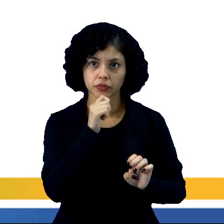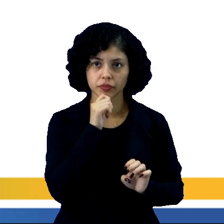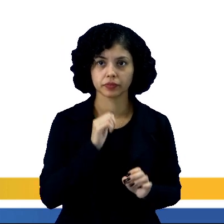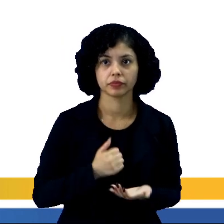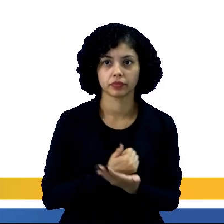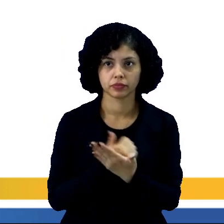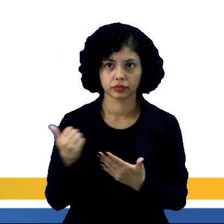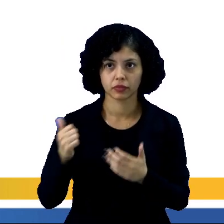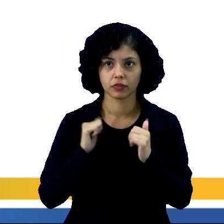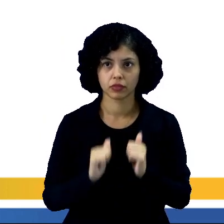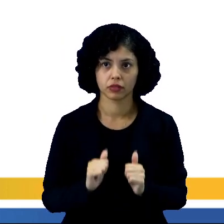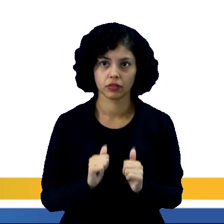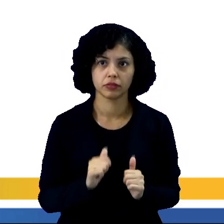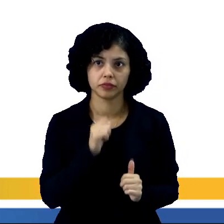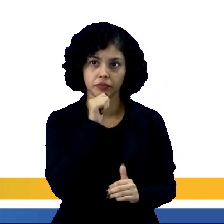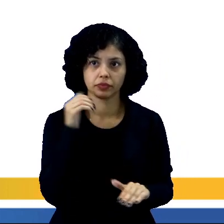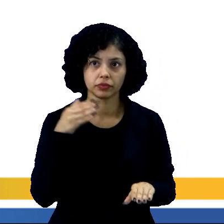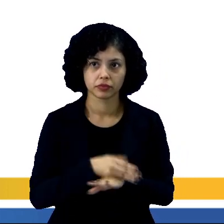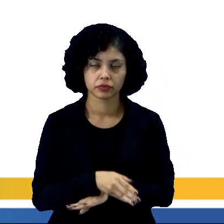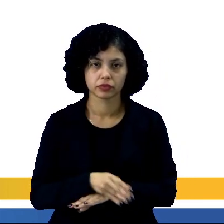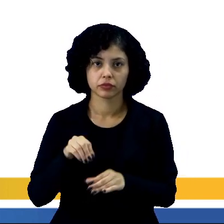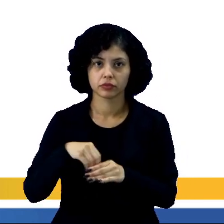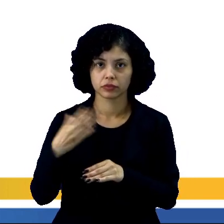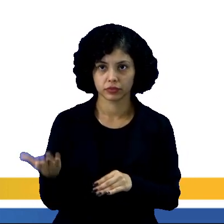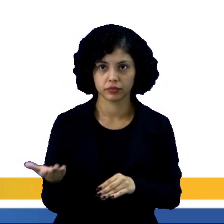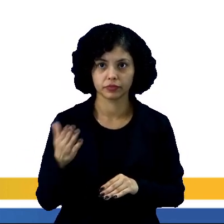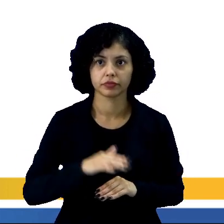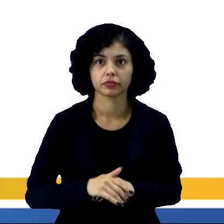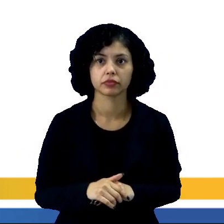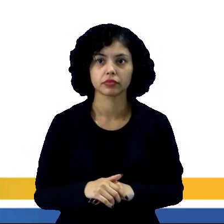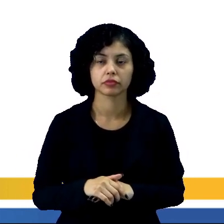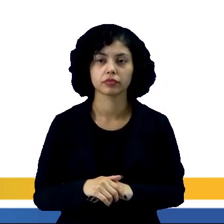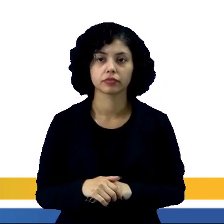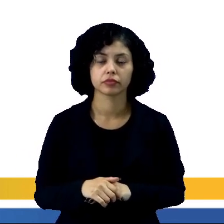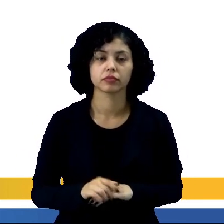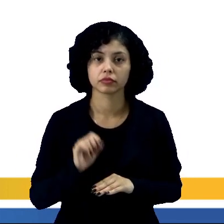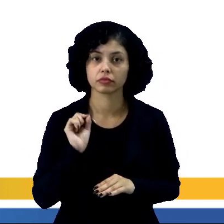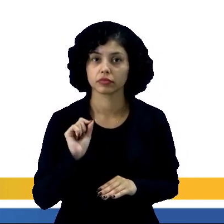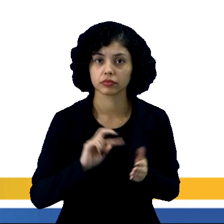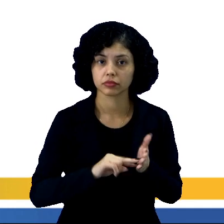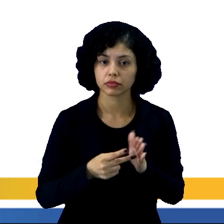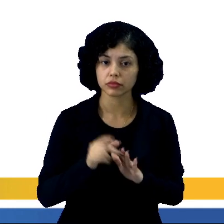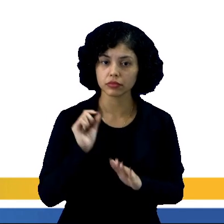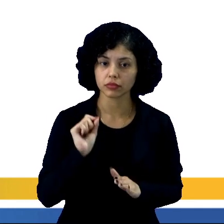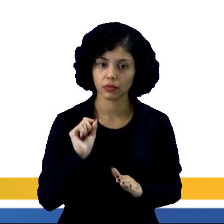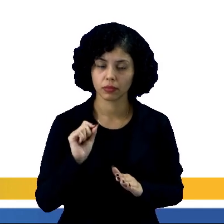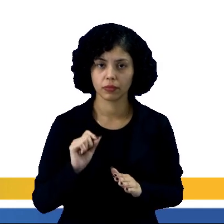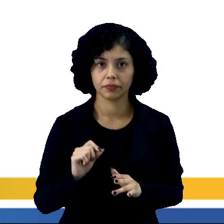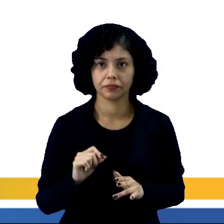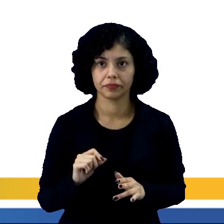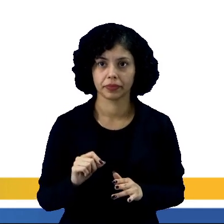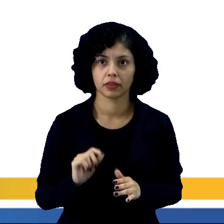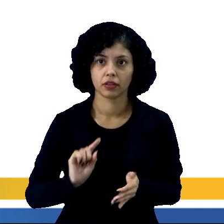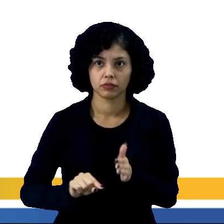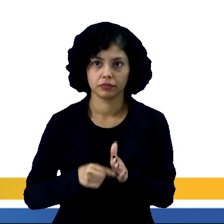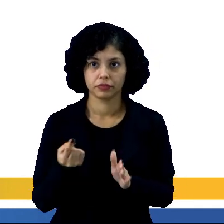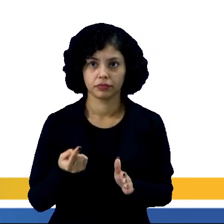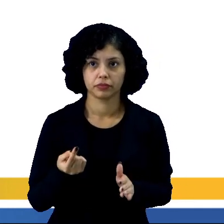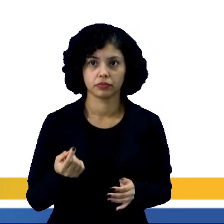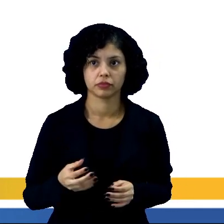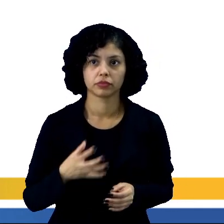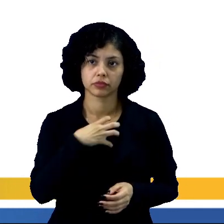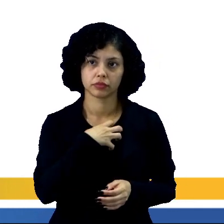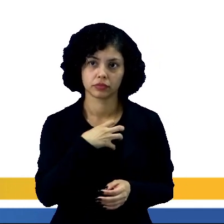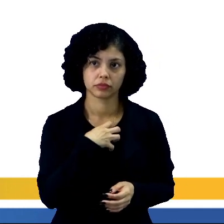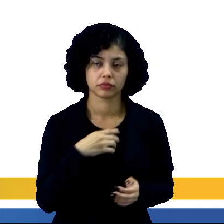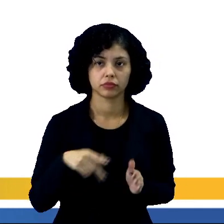tá, da ação pode ser interna ou externa. O que isso quer dizer? A primeira dá-nos